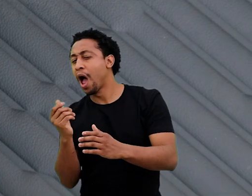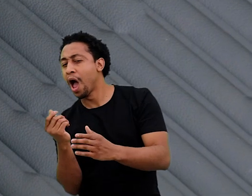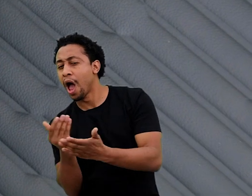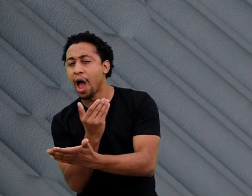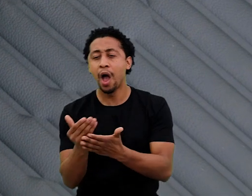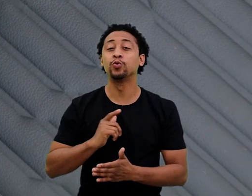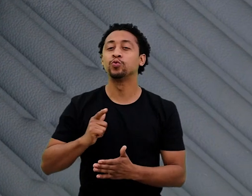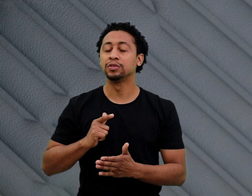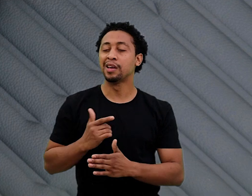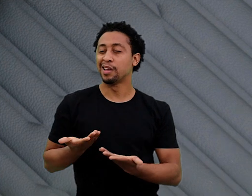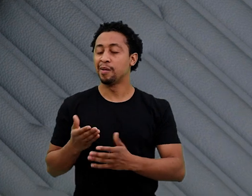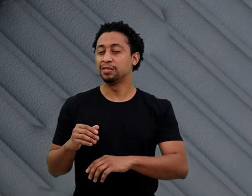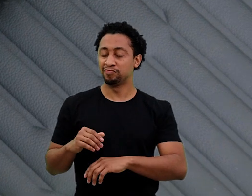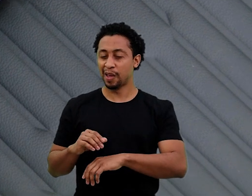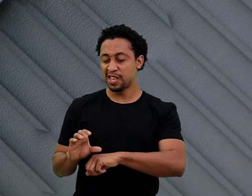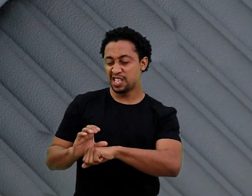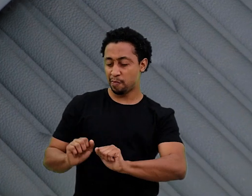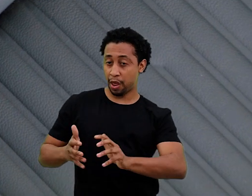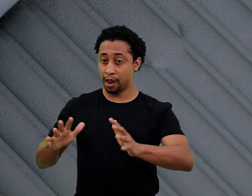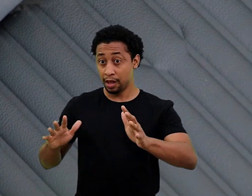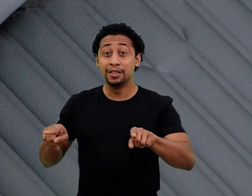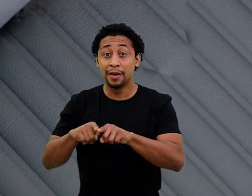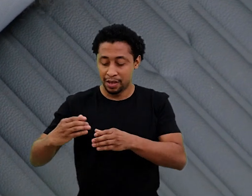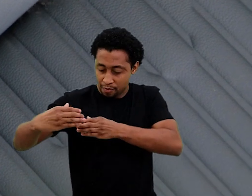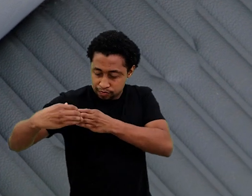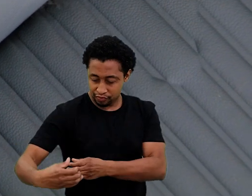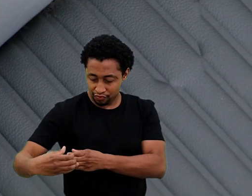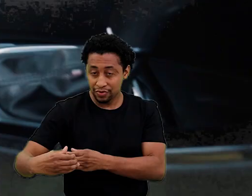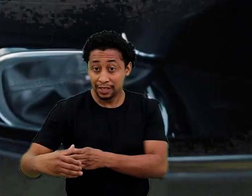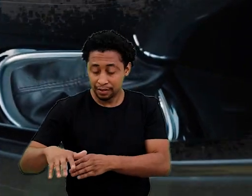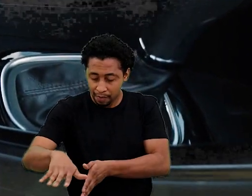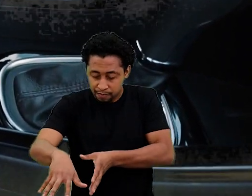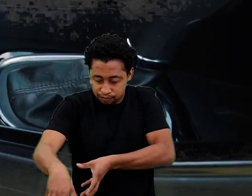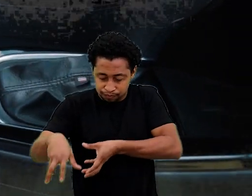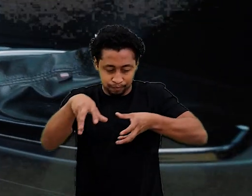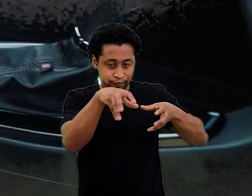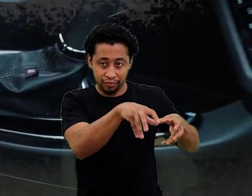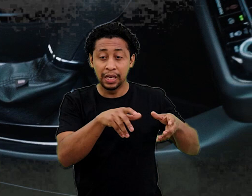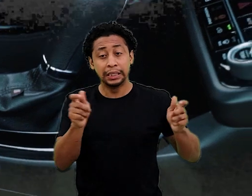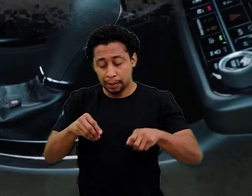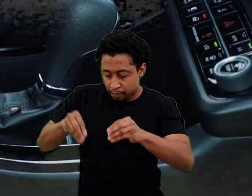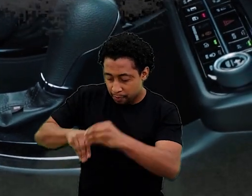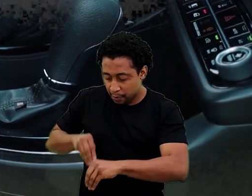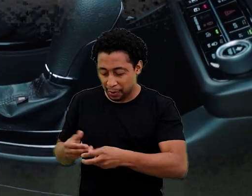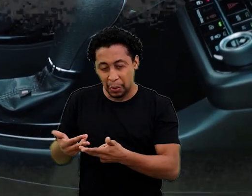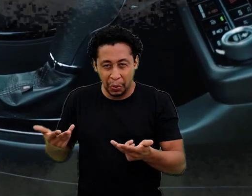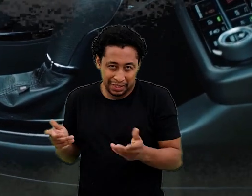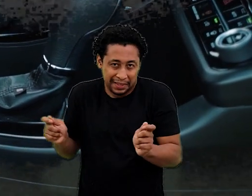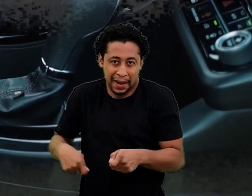Dois porta-copos aqui que são modulares, né? Você consegue remover aqui essa porção para você conseguir utilizar como um porta-objetos, tá?